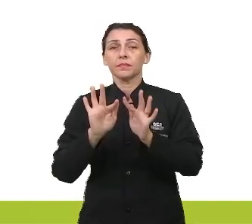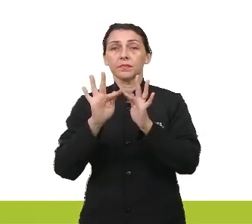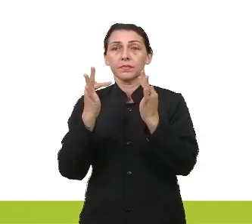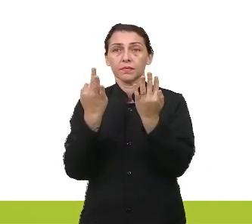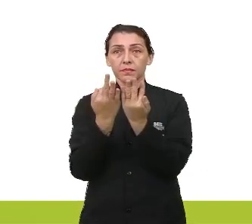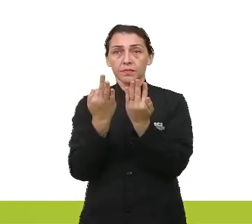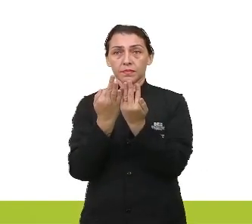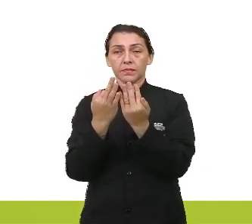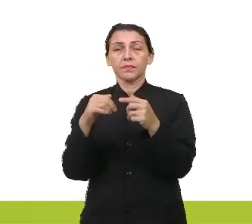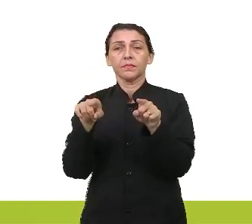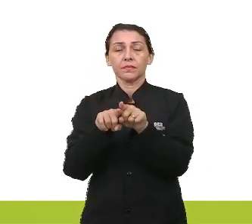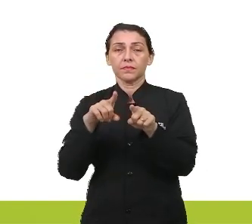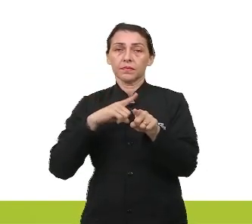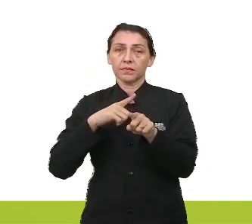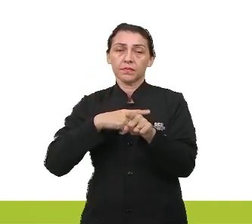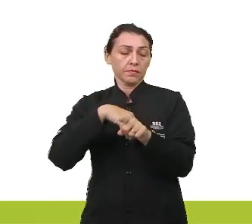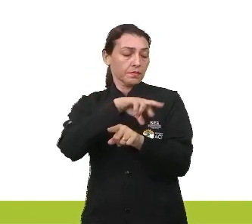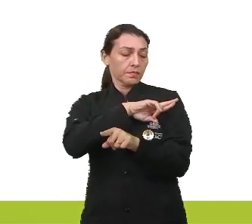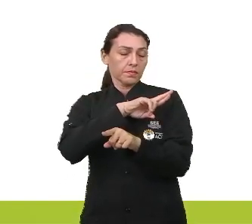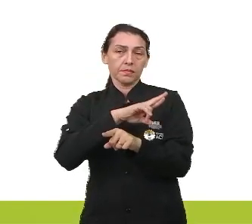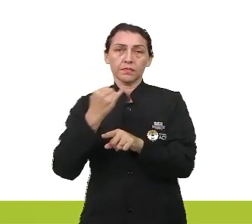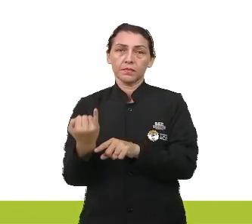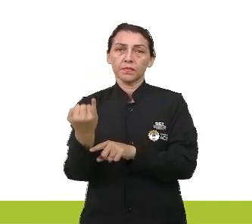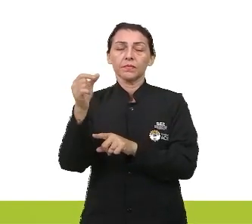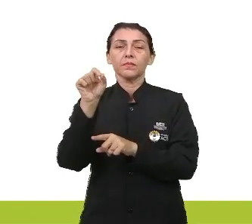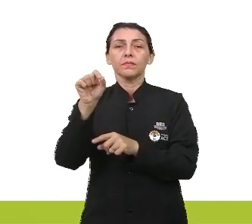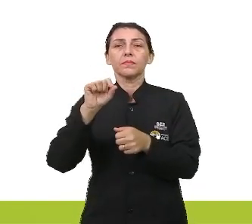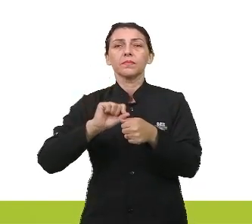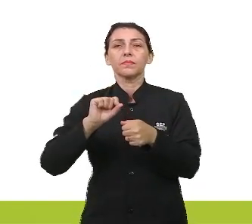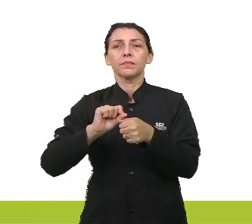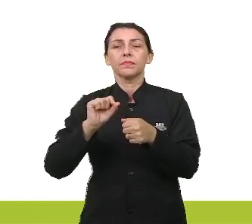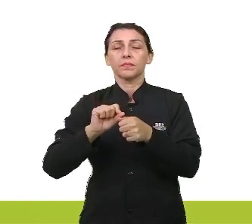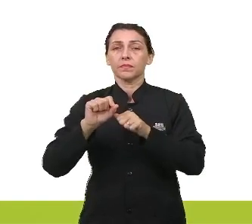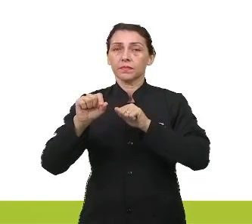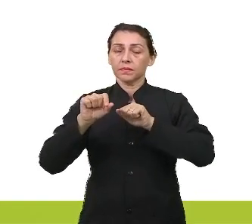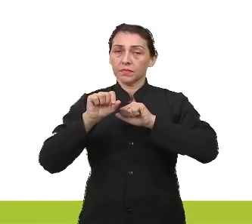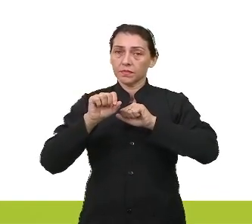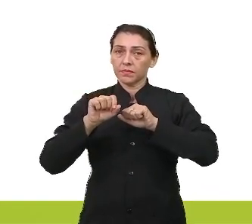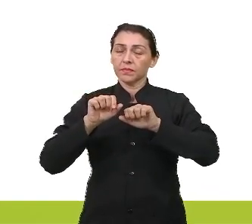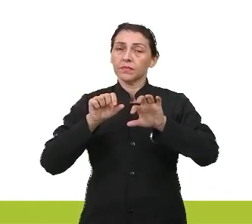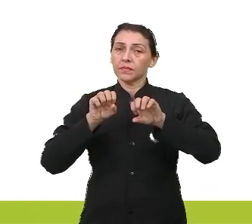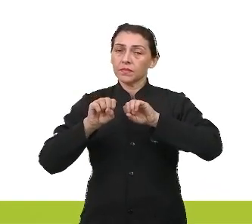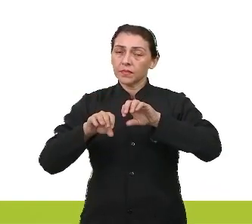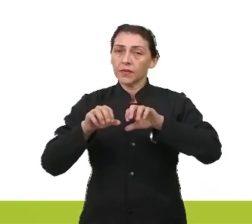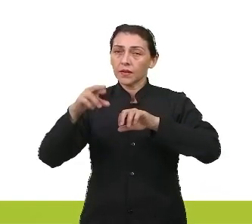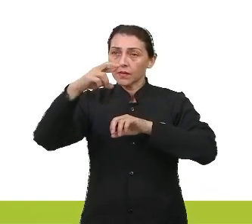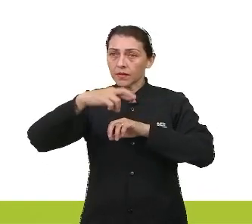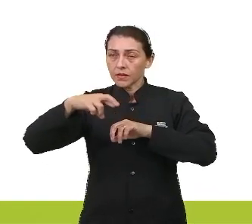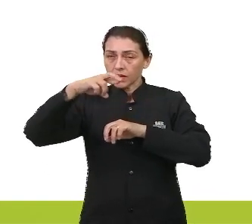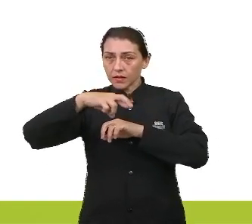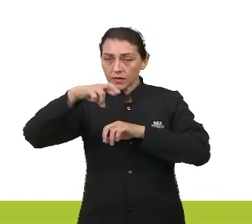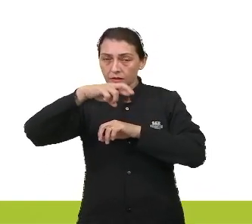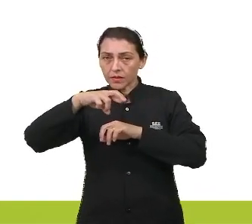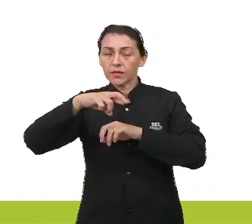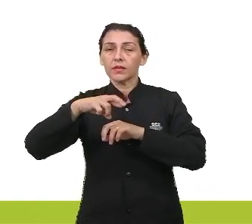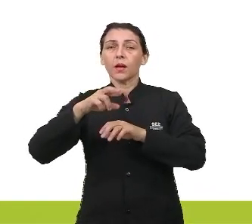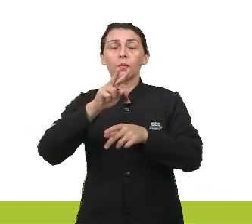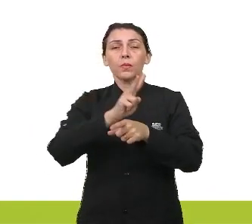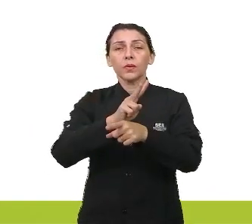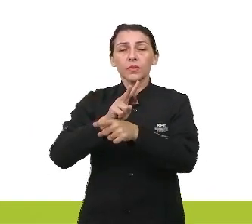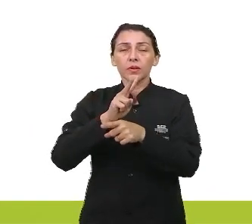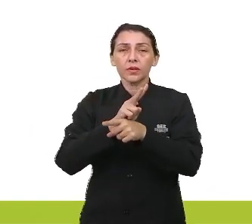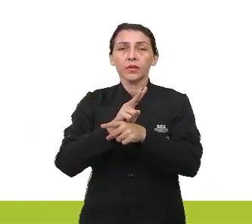Família. Família também tem um papel importante. O que ela faz? Ela trabalha na reeducação, fiscalização,